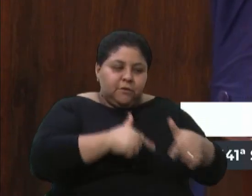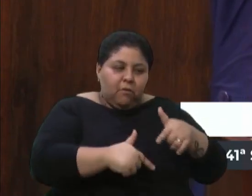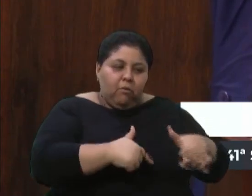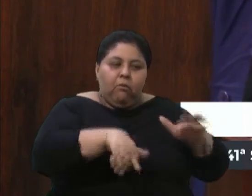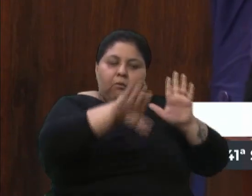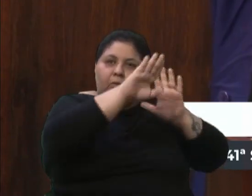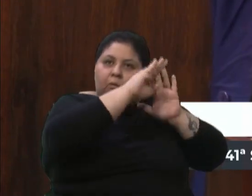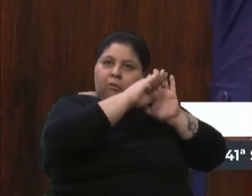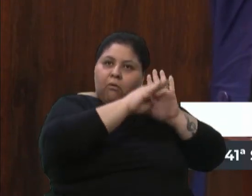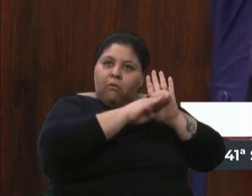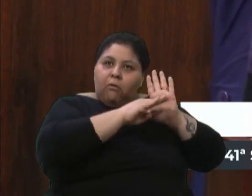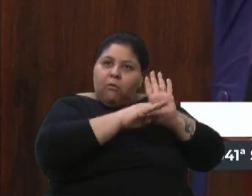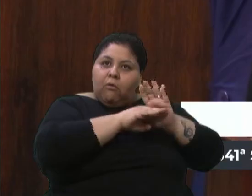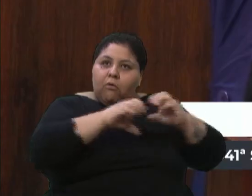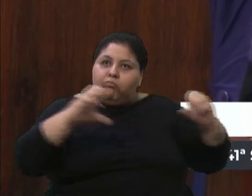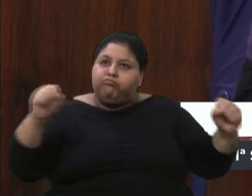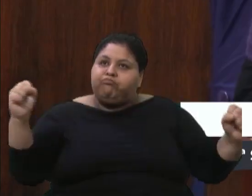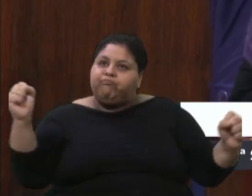assim, era